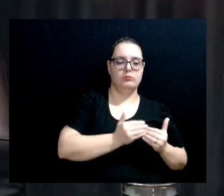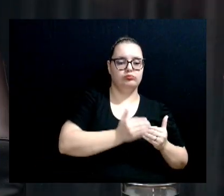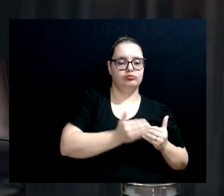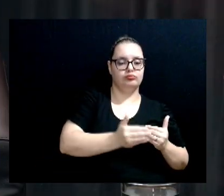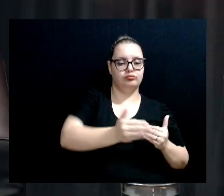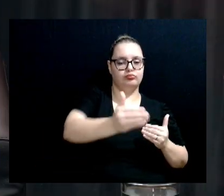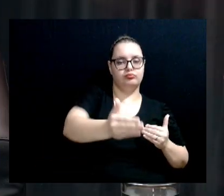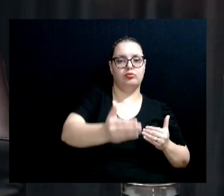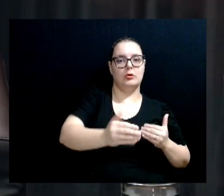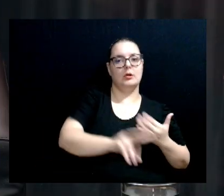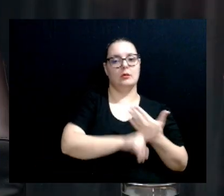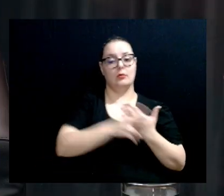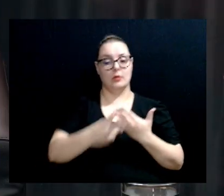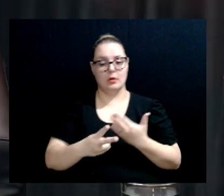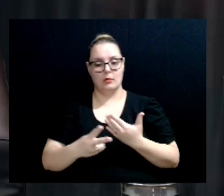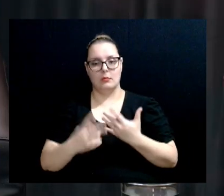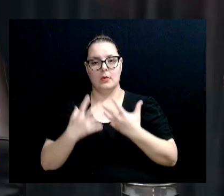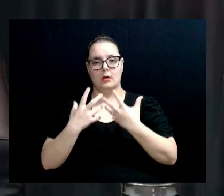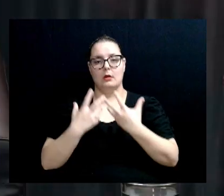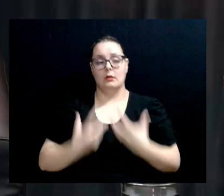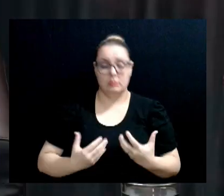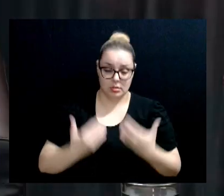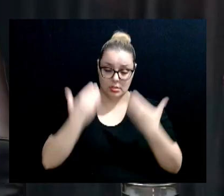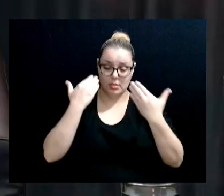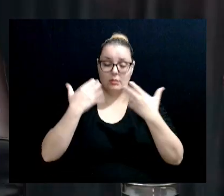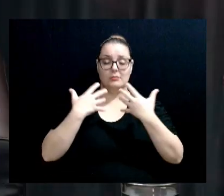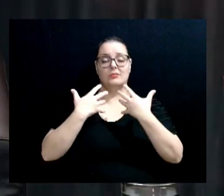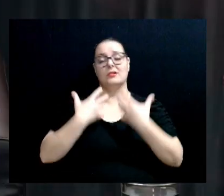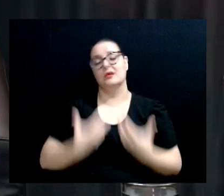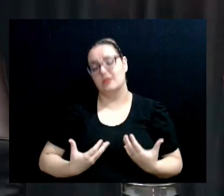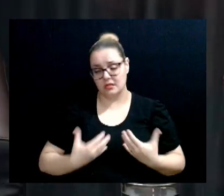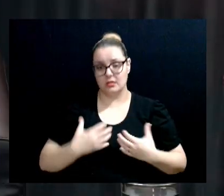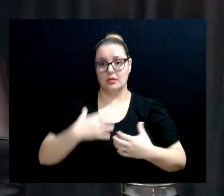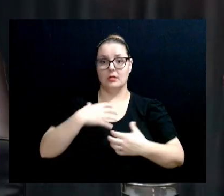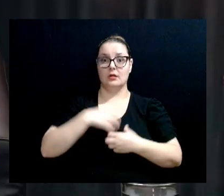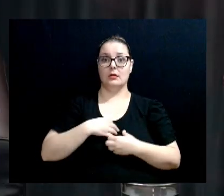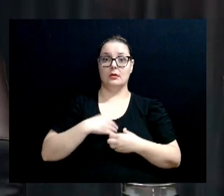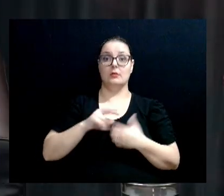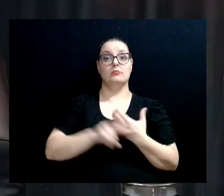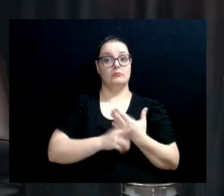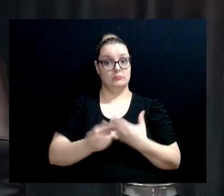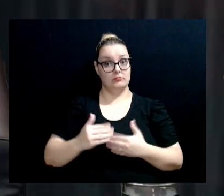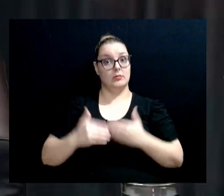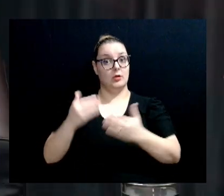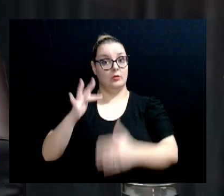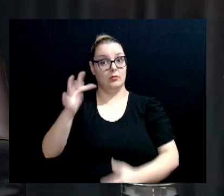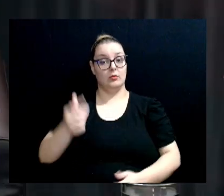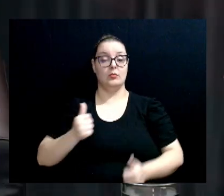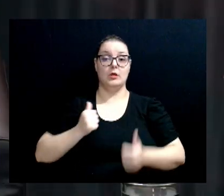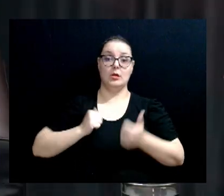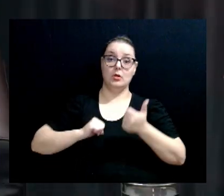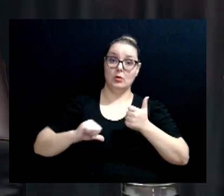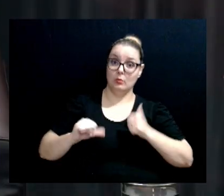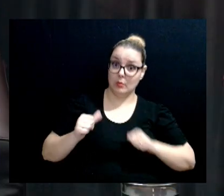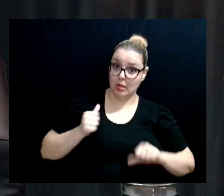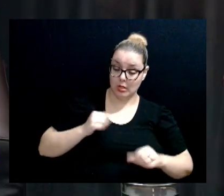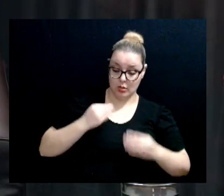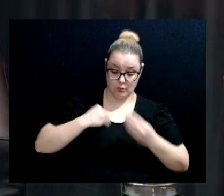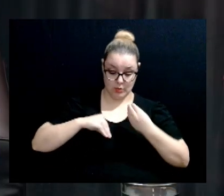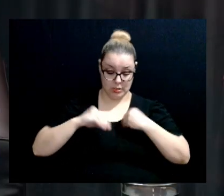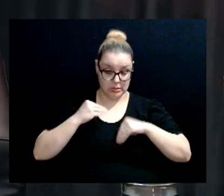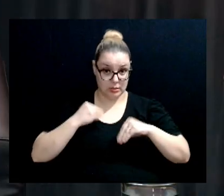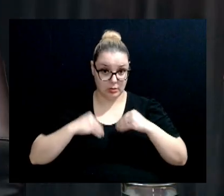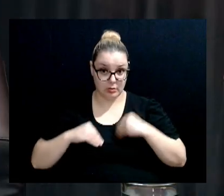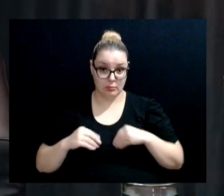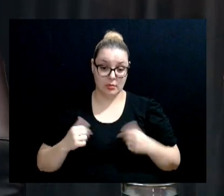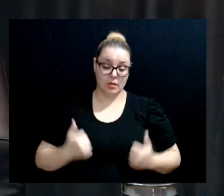exaustão psíquica, uma exaustão emocional, que pode vir até depois, mais para frente, numa depressão, numa sensação de baixa autoestima,